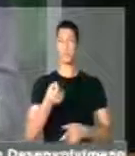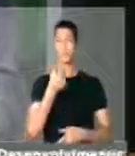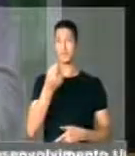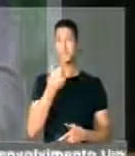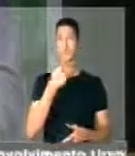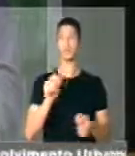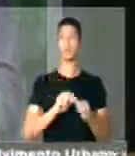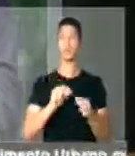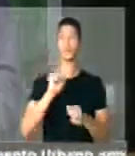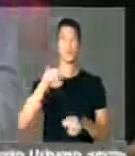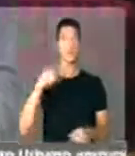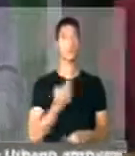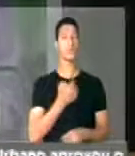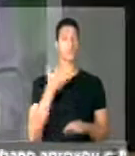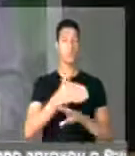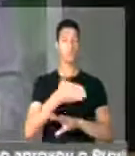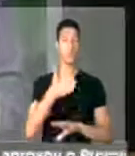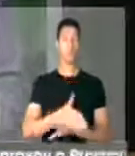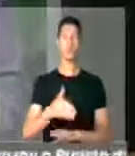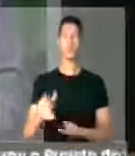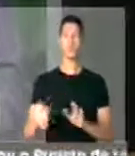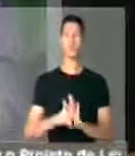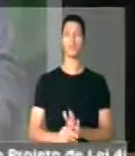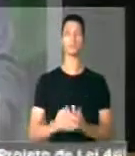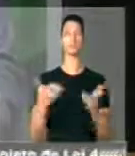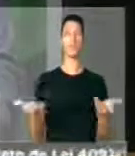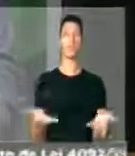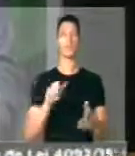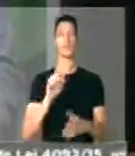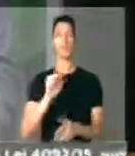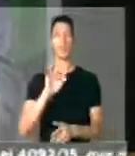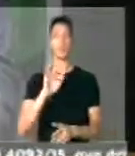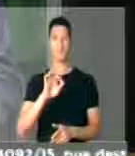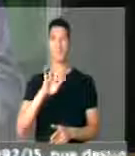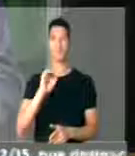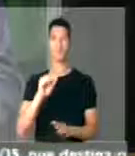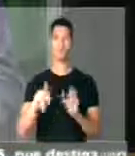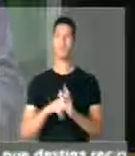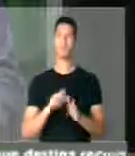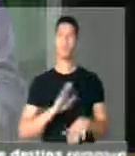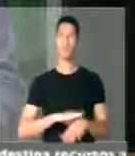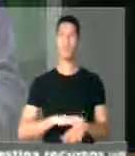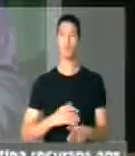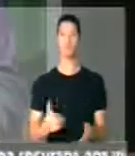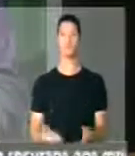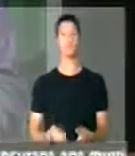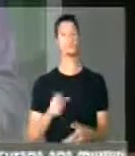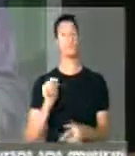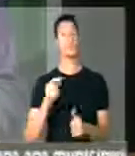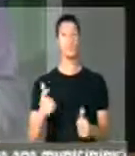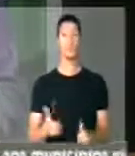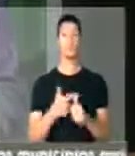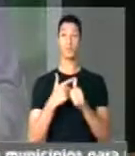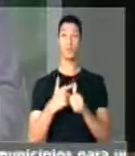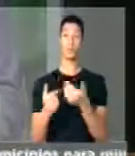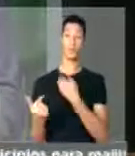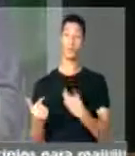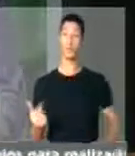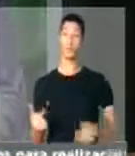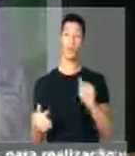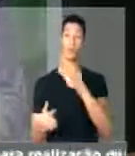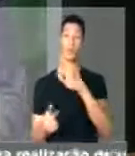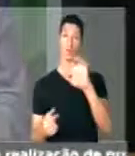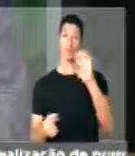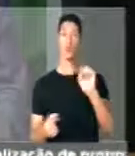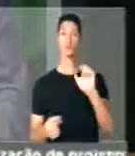engraçado, fazer com que nós participássemos quase que afetivamente daquele momento. O primeiro governo de Arraes,